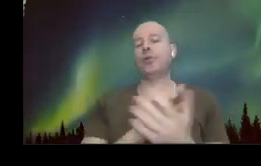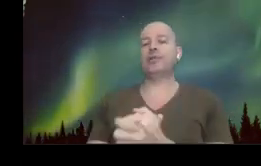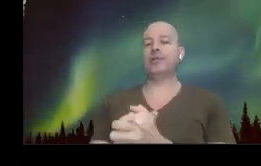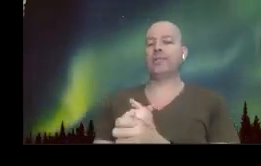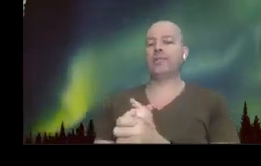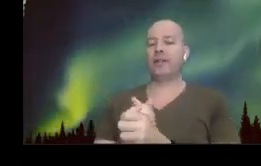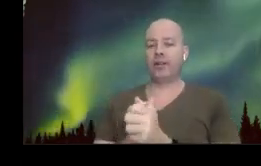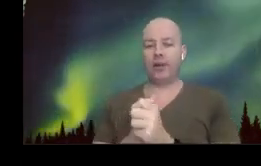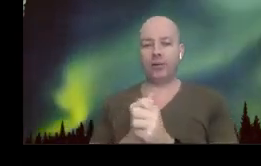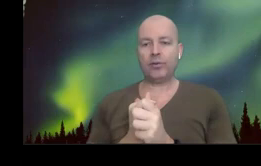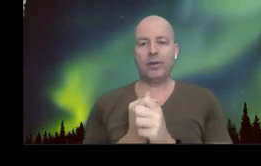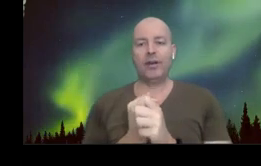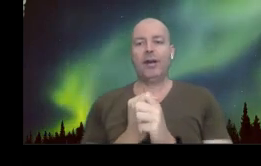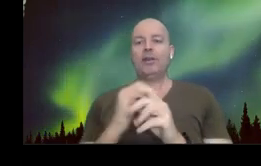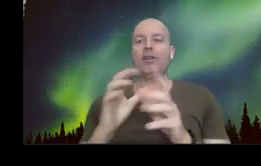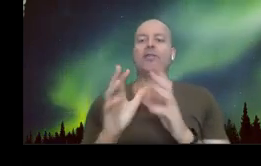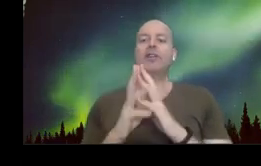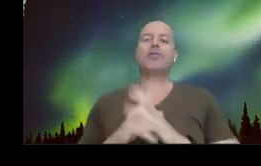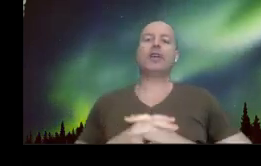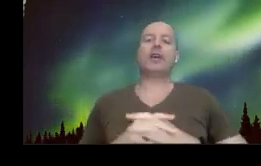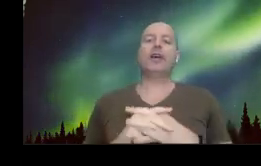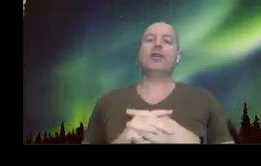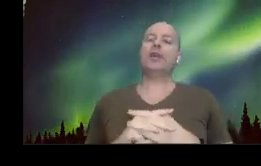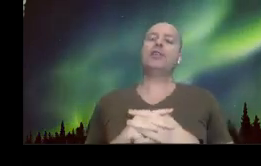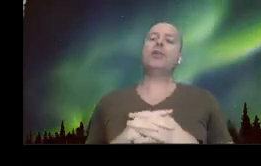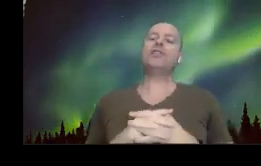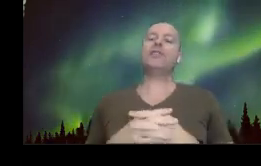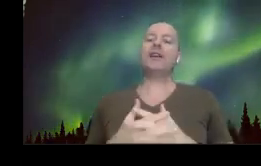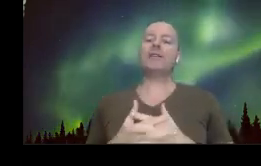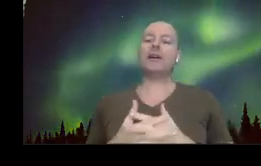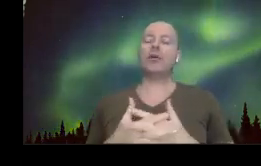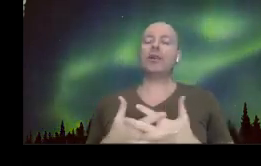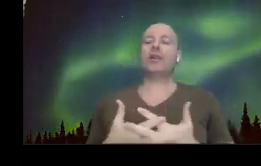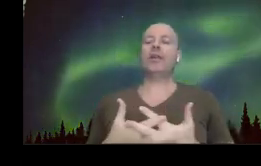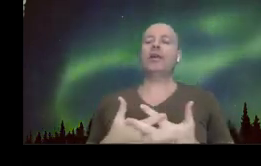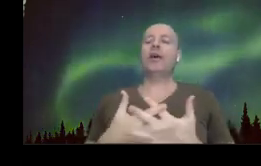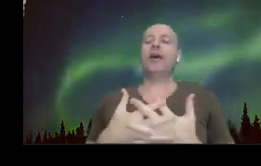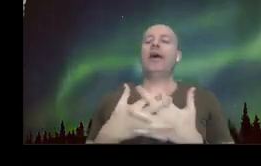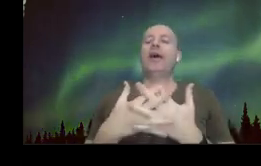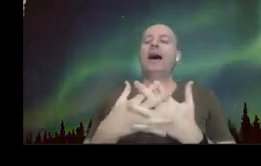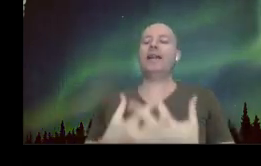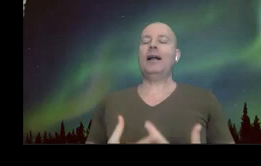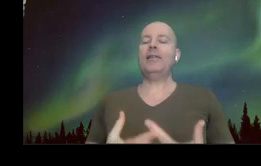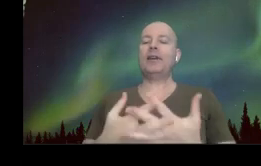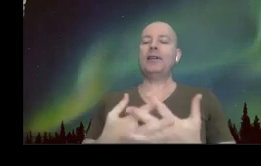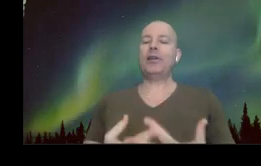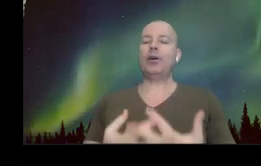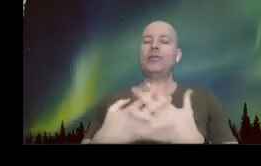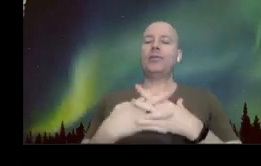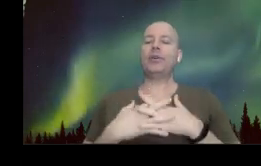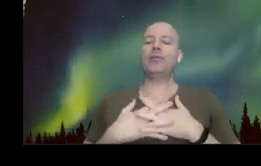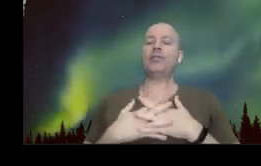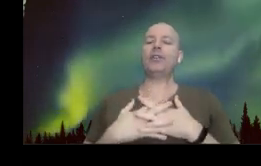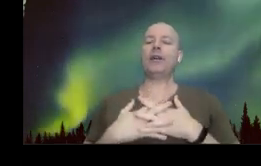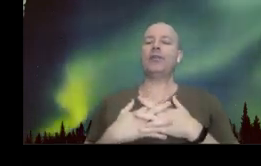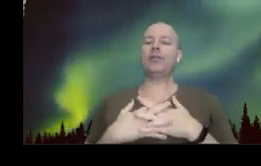gente comentou antes. Tá certo? Então, assim, vejam que não tem resposta certa. O que tem é análise